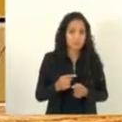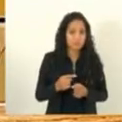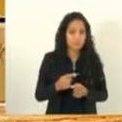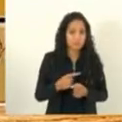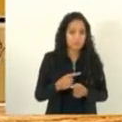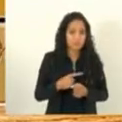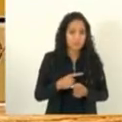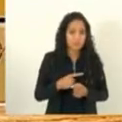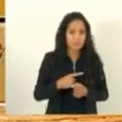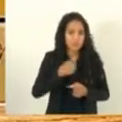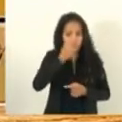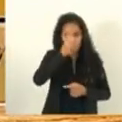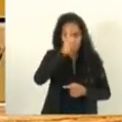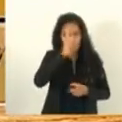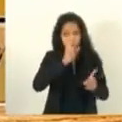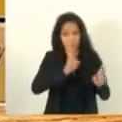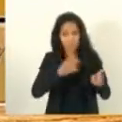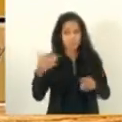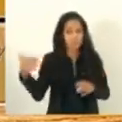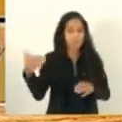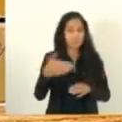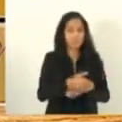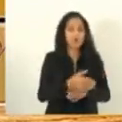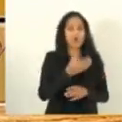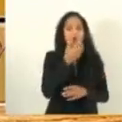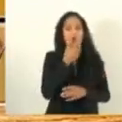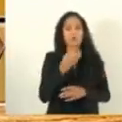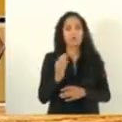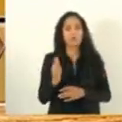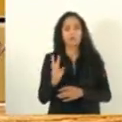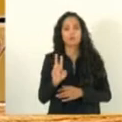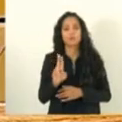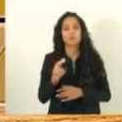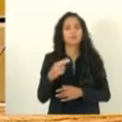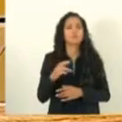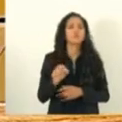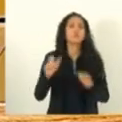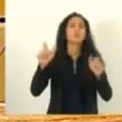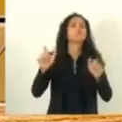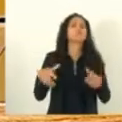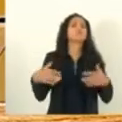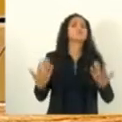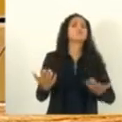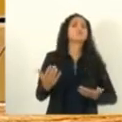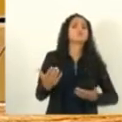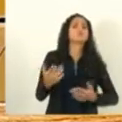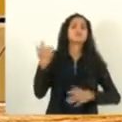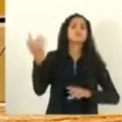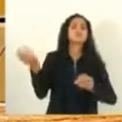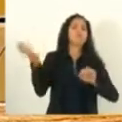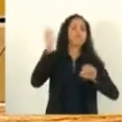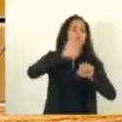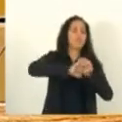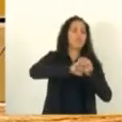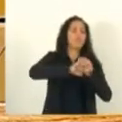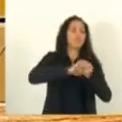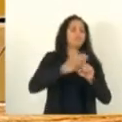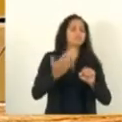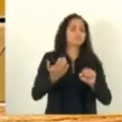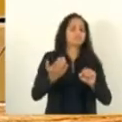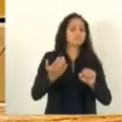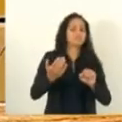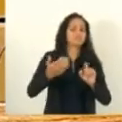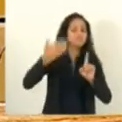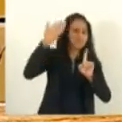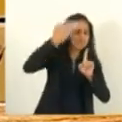compareceu naquele mesmo dia lá também o Bruno. Onde é que está o Bruno? Bruno, fica aqui na frente, Bruno, você está escondido lá, rapaz, vem ficar aqui na